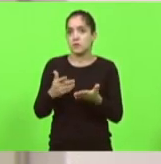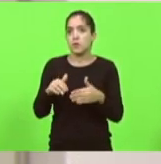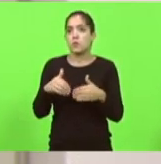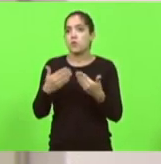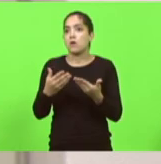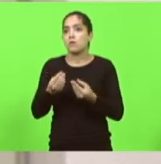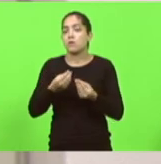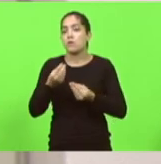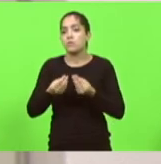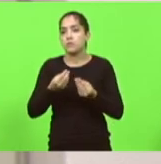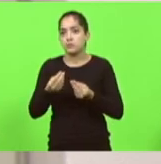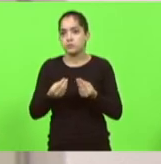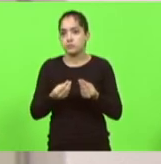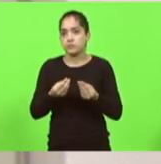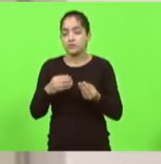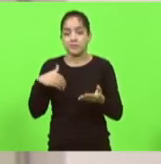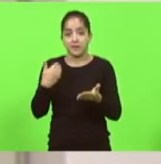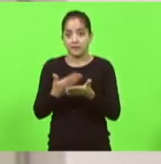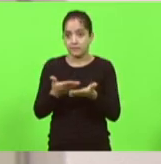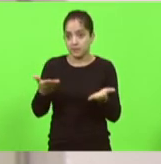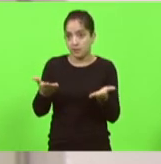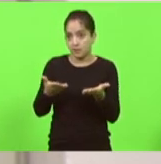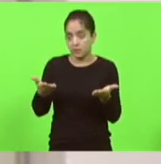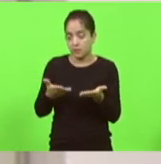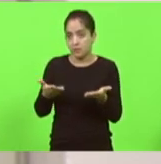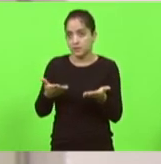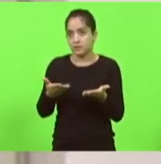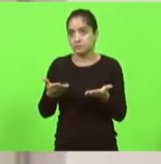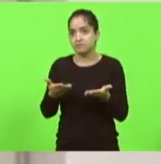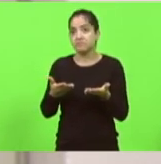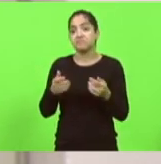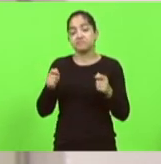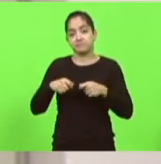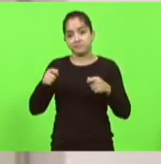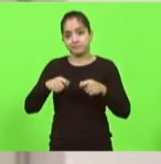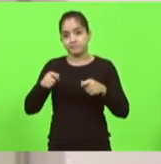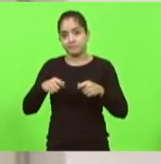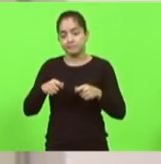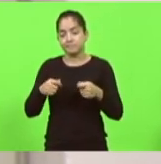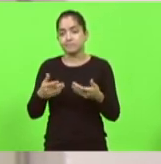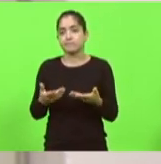pagamento? Porque até agora nós poderíamos fazer isso, doutor Emanuel,